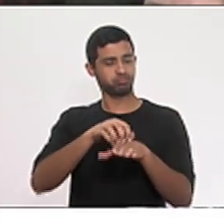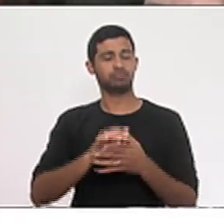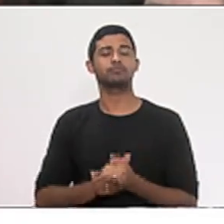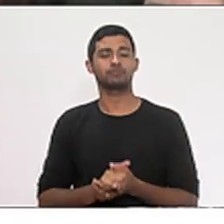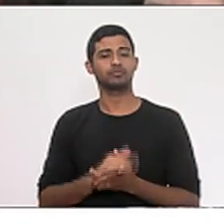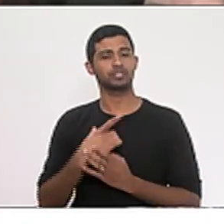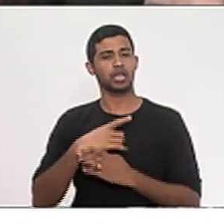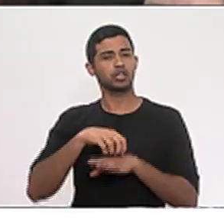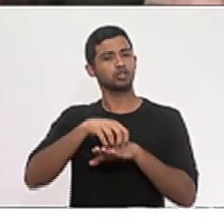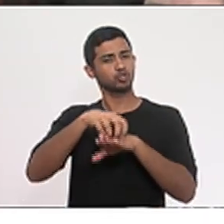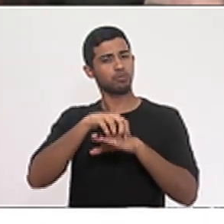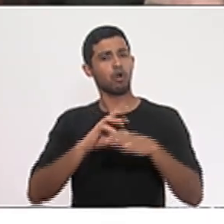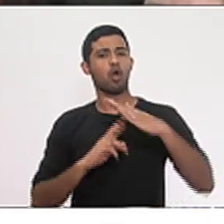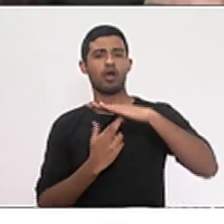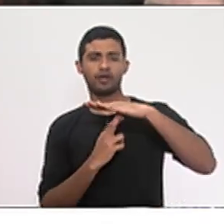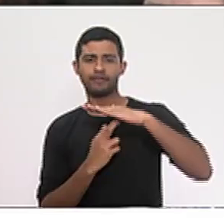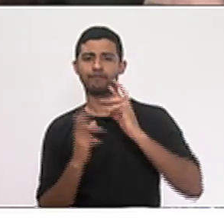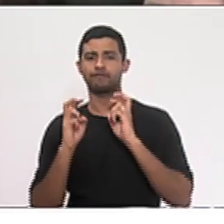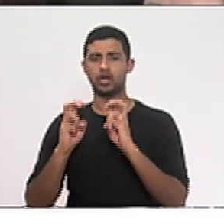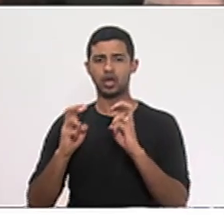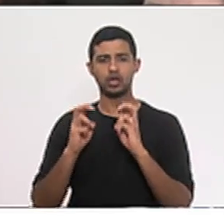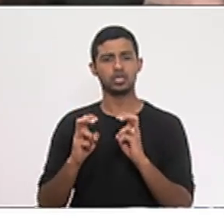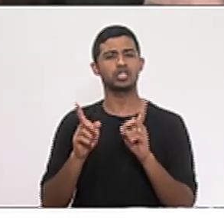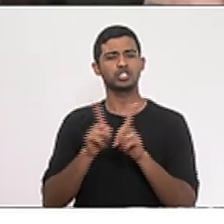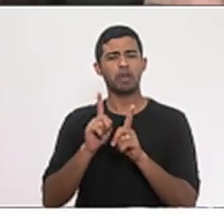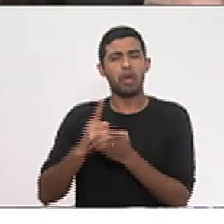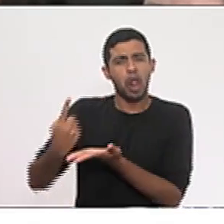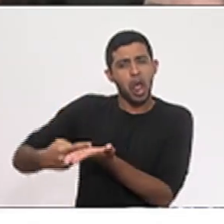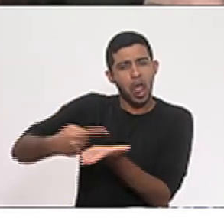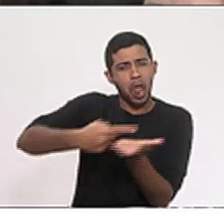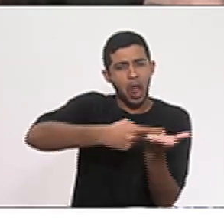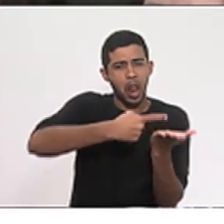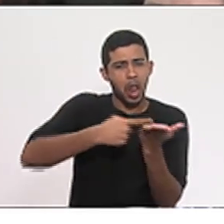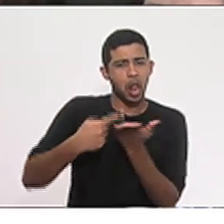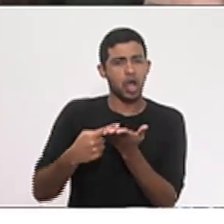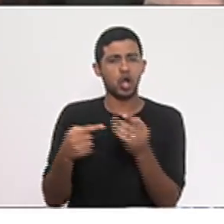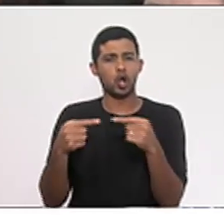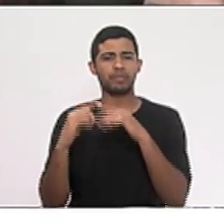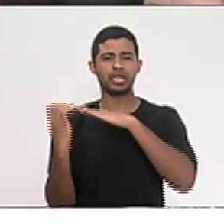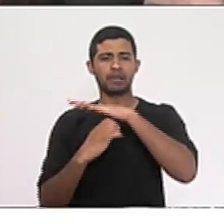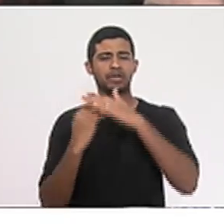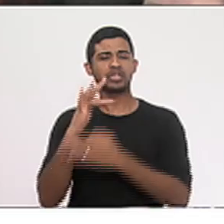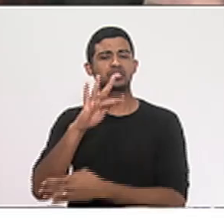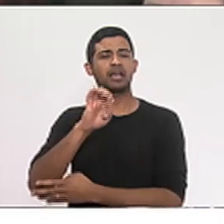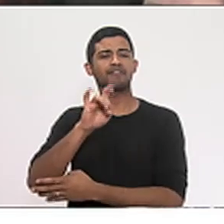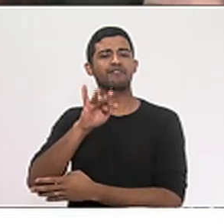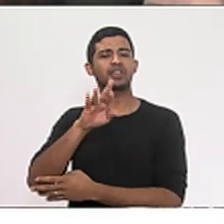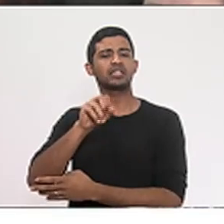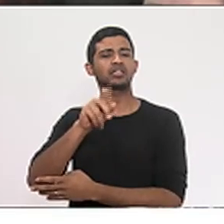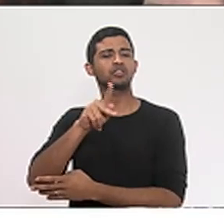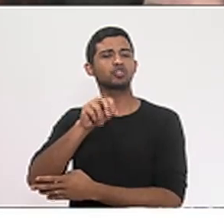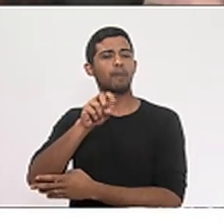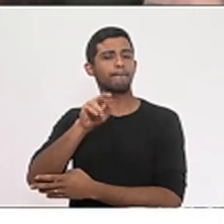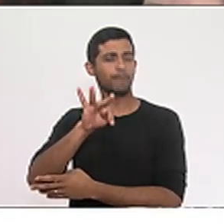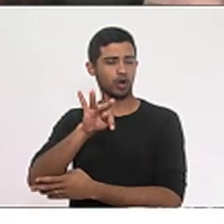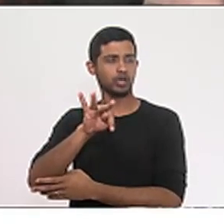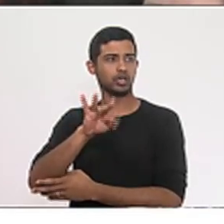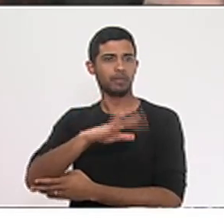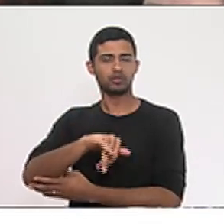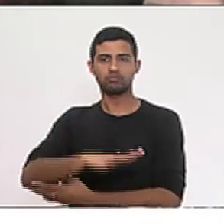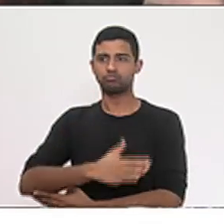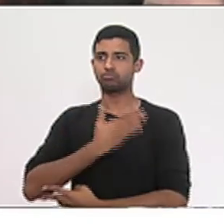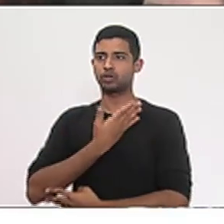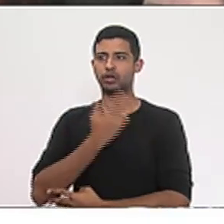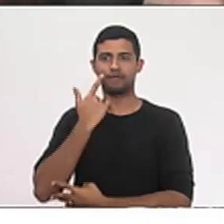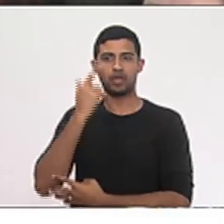transporte rodoviário, particularmente a máfia organizada em torno da FETransport. Entretanto, para nossa surpresa, o